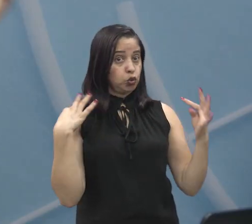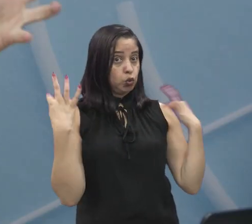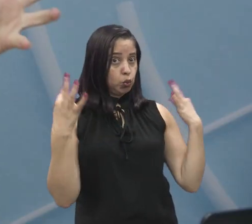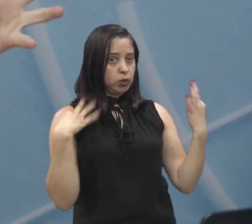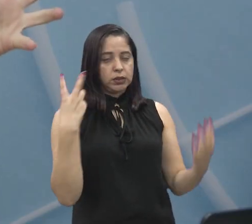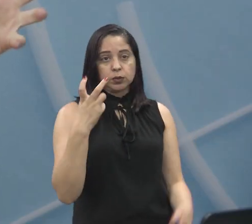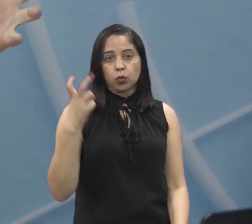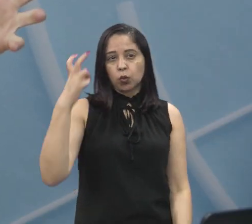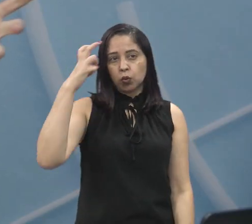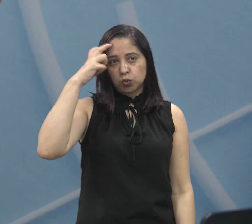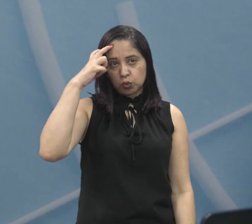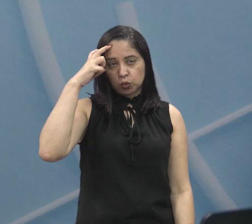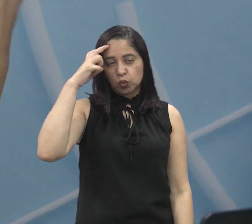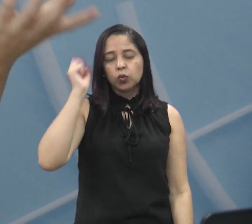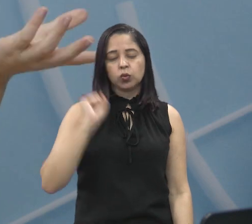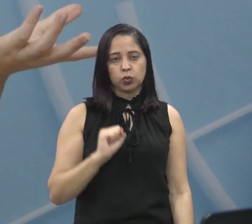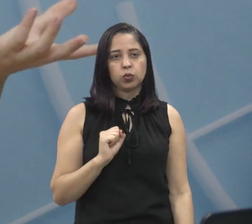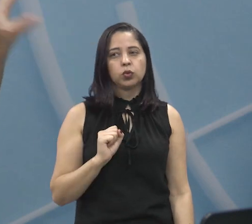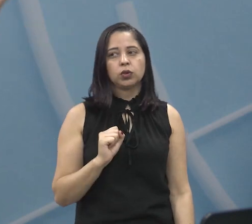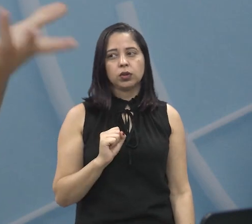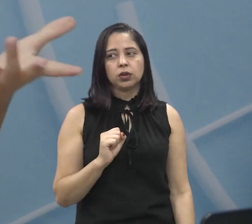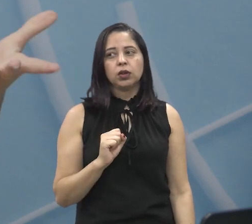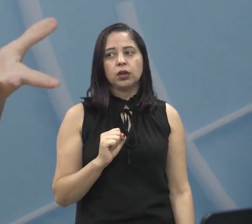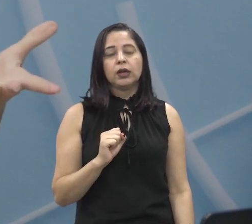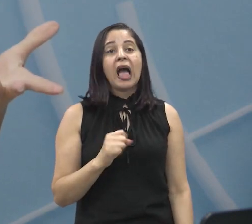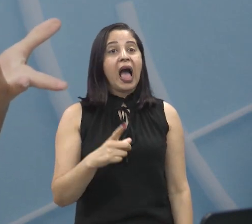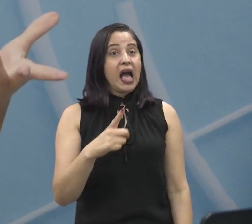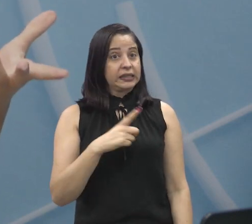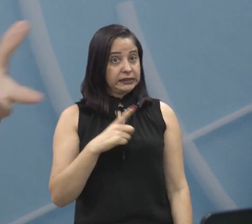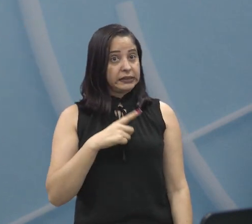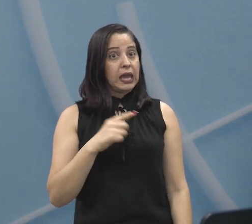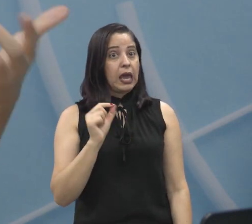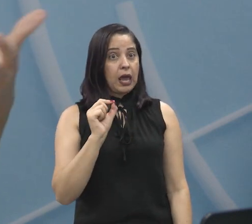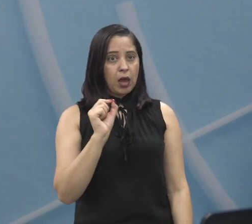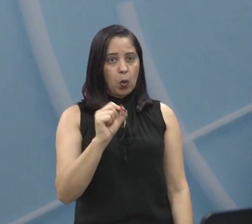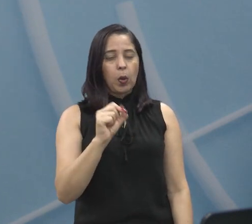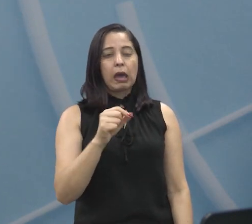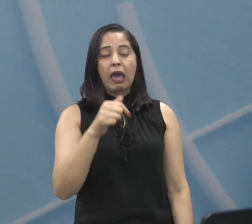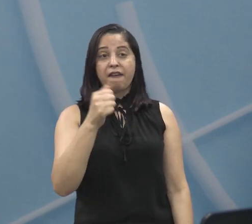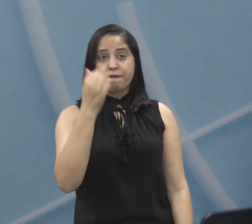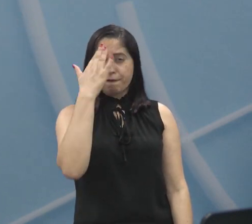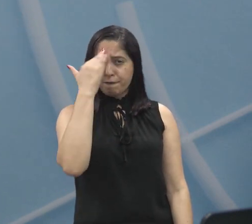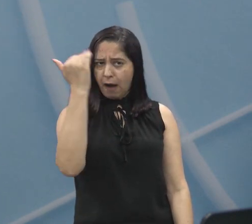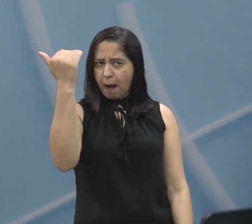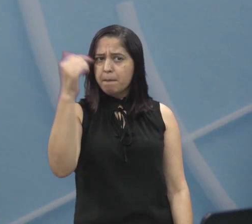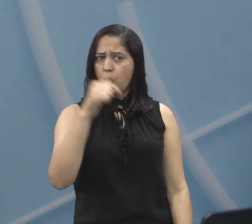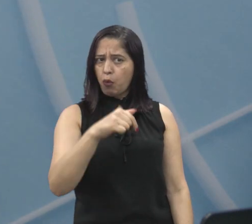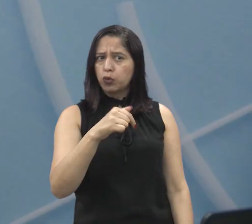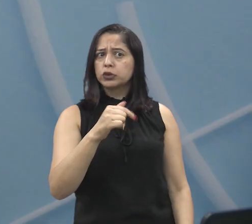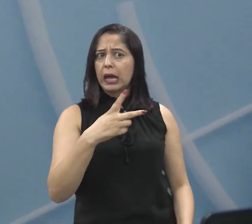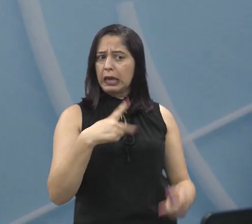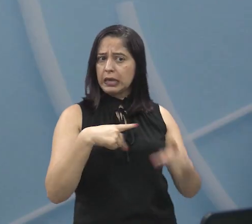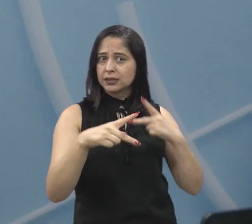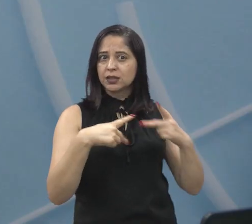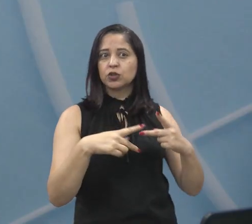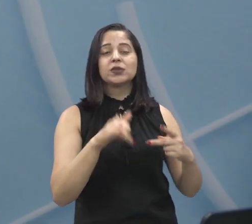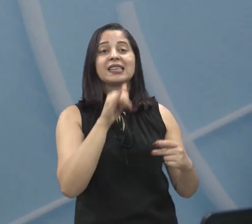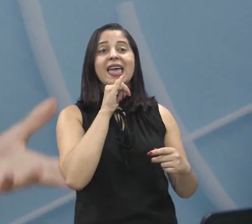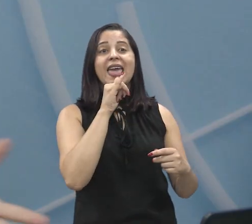a gente tem muitos cases de sucesso, né? Alguns aqui em São José, como a Flim, né?